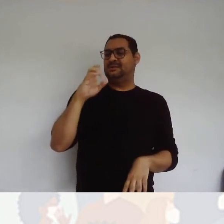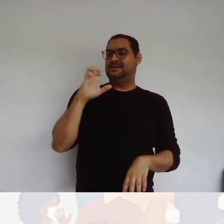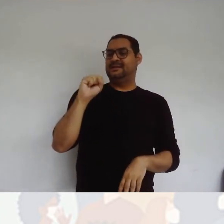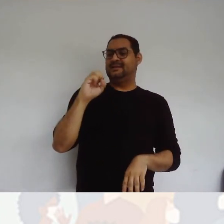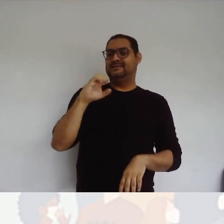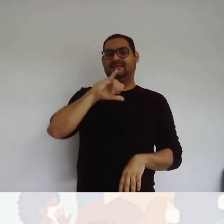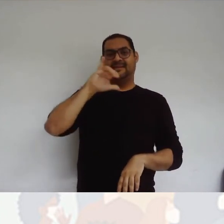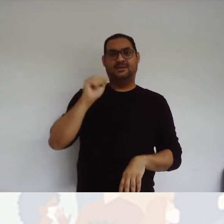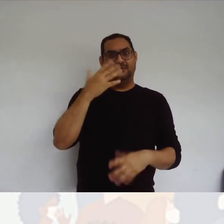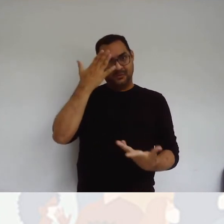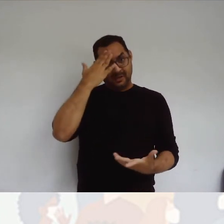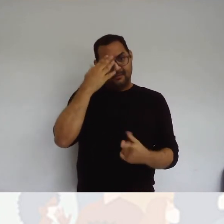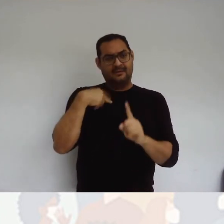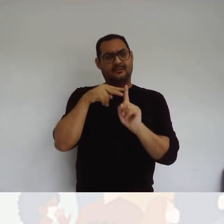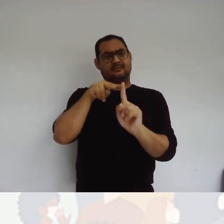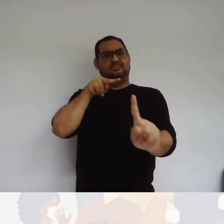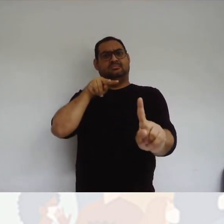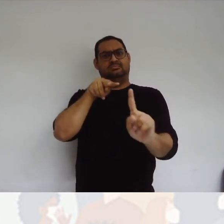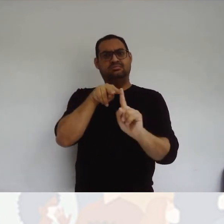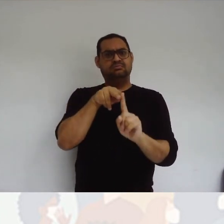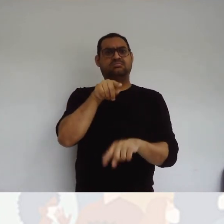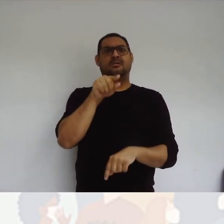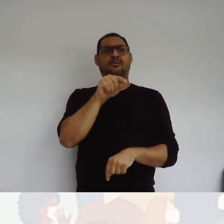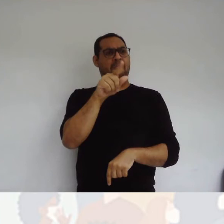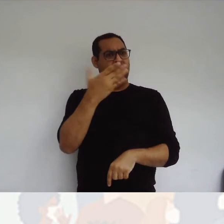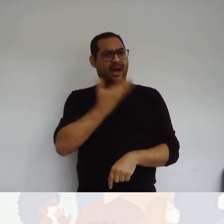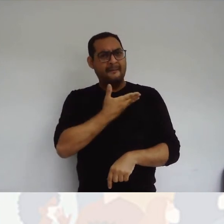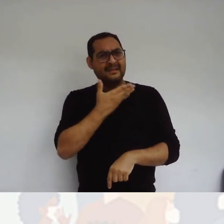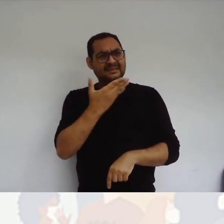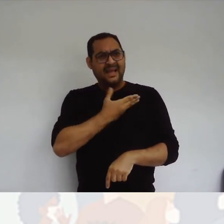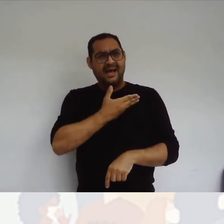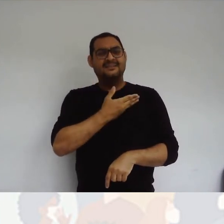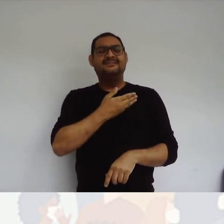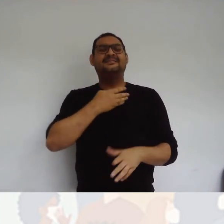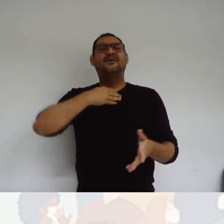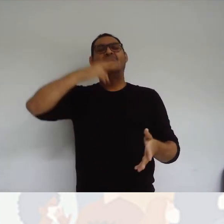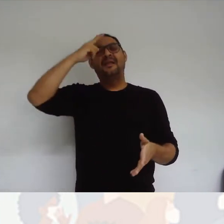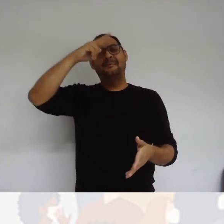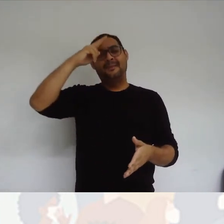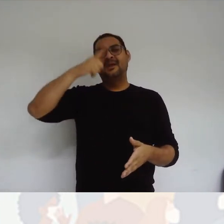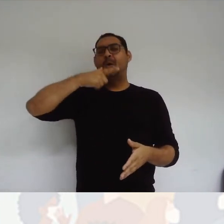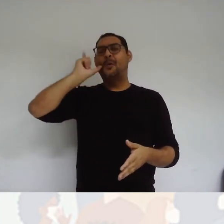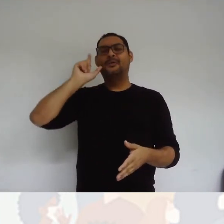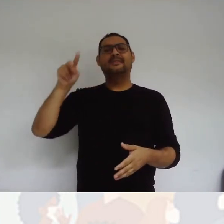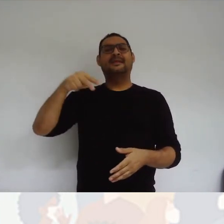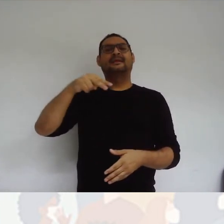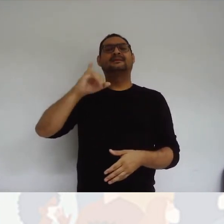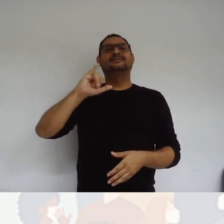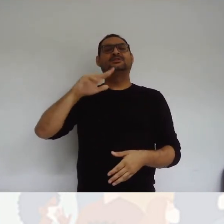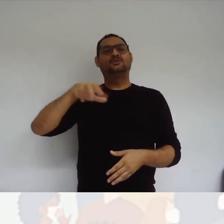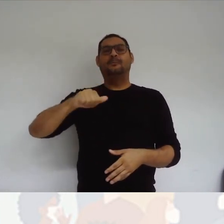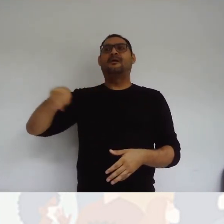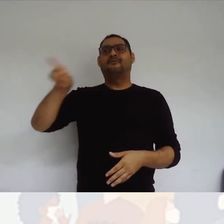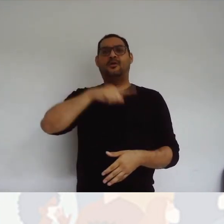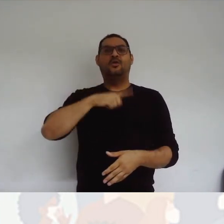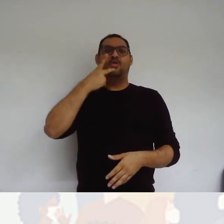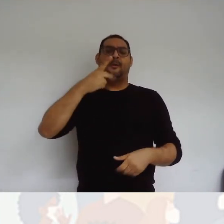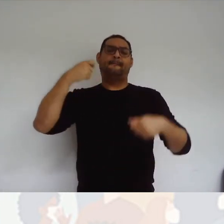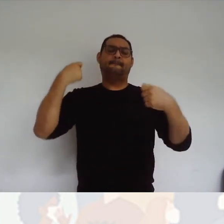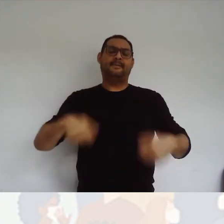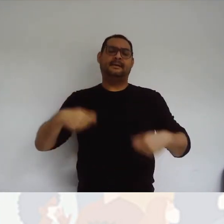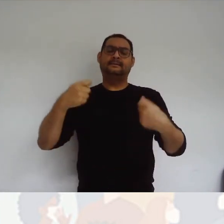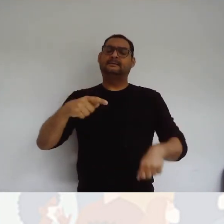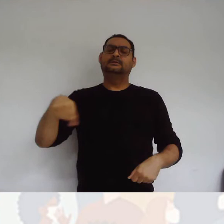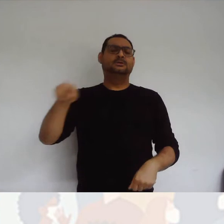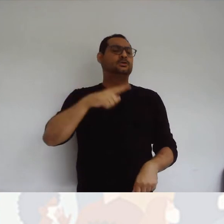exemplo, perceber relações como a amizade, né? Eu lembrei da fala de ontem da Nilma, dela falando de que nós precisávamos olhar